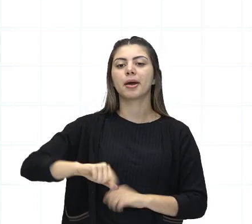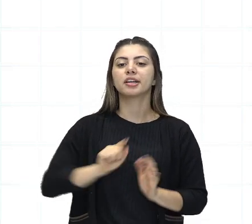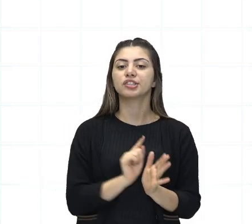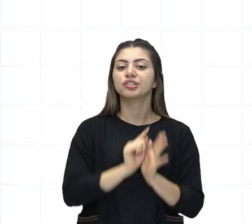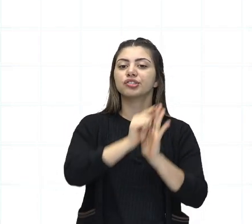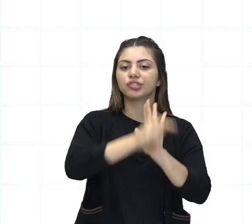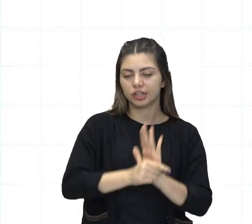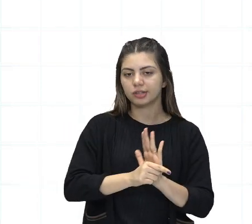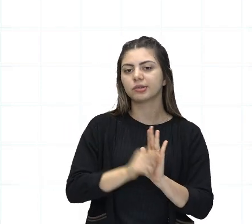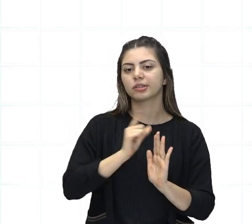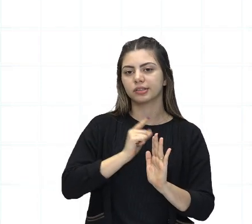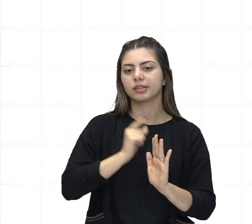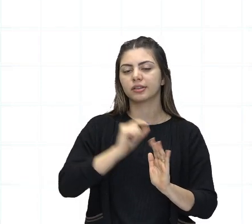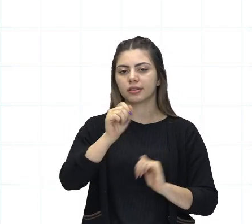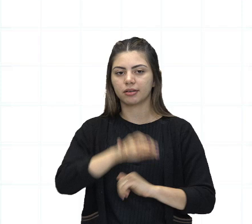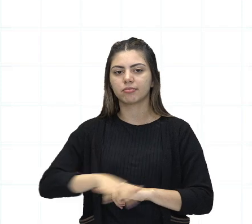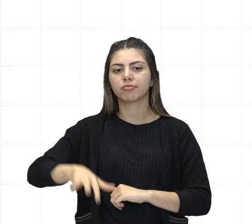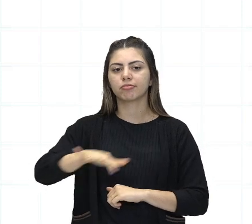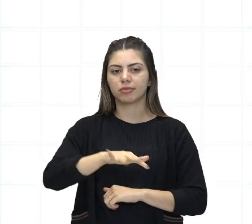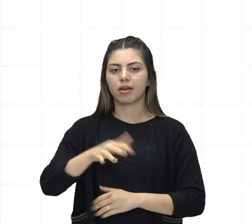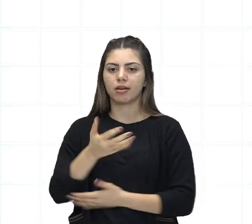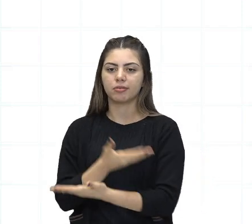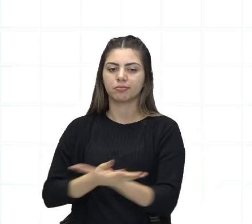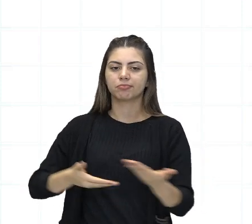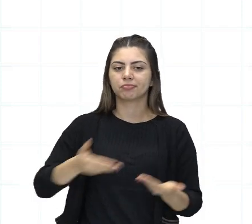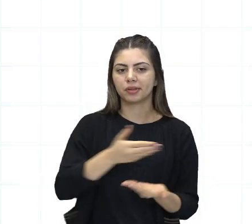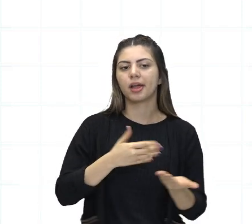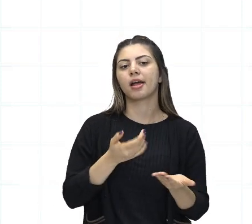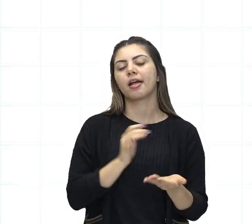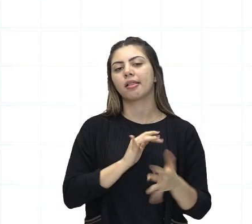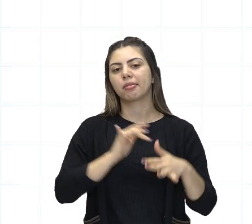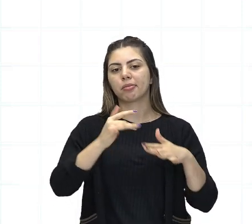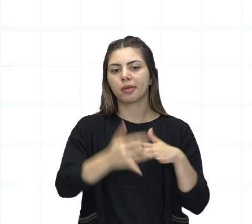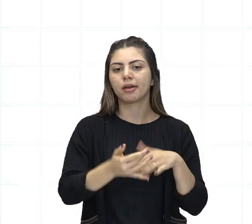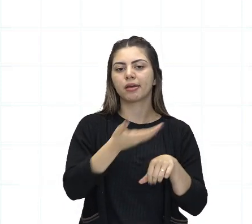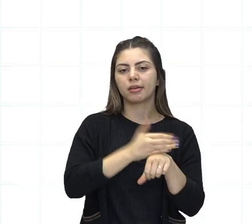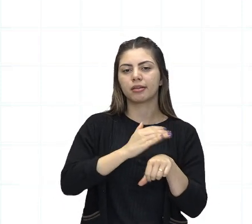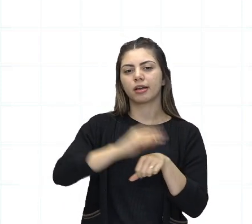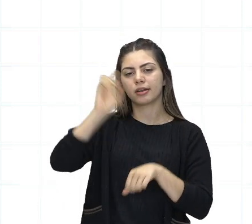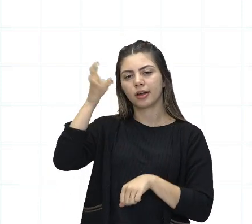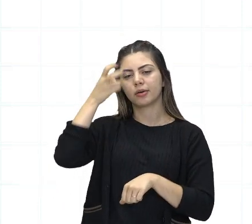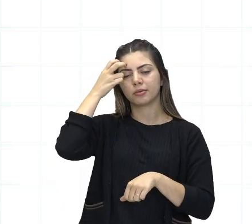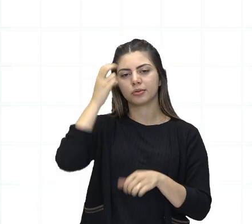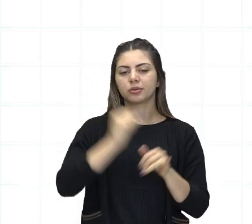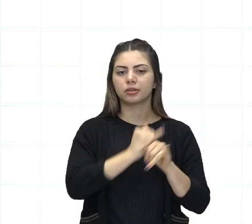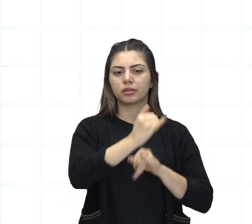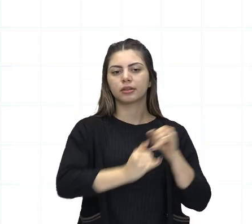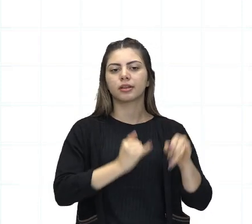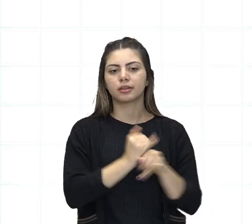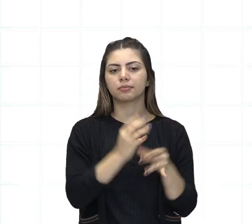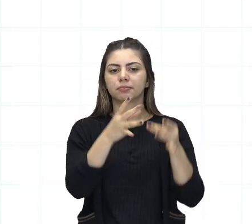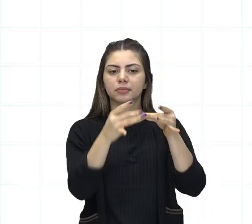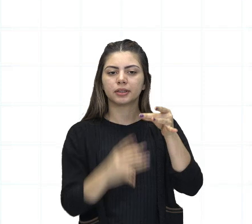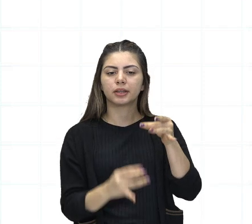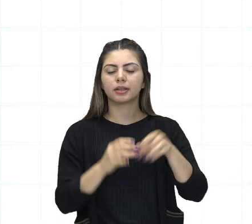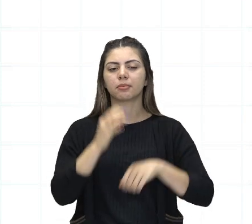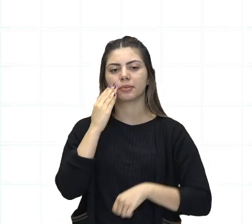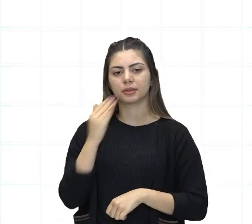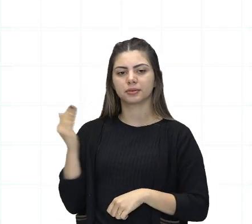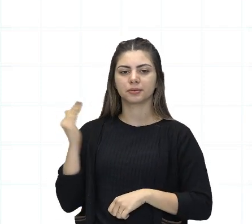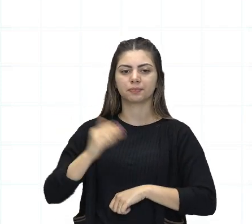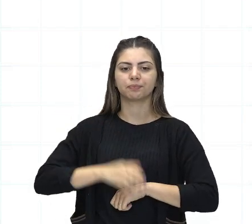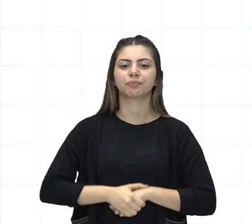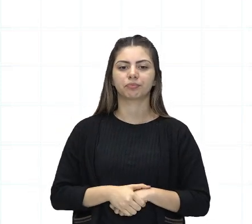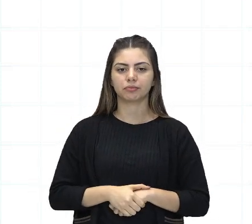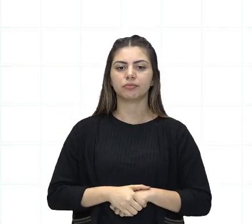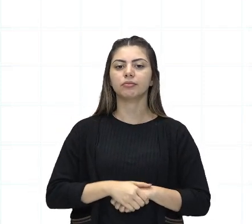os gêneros em circulação, mídias e práticas da cultura digital, com detalhamento